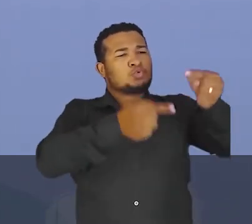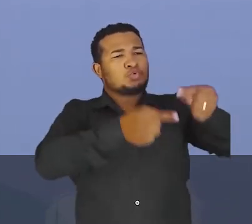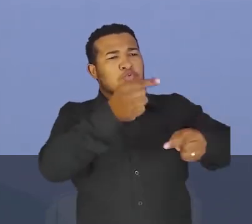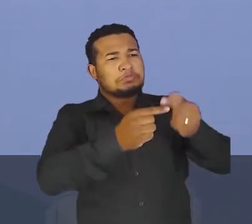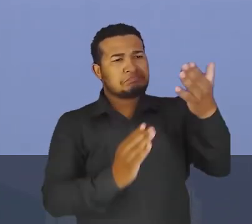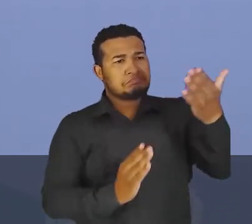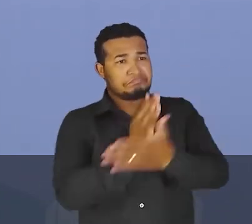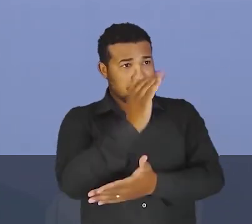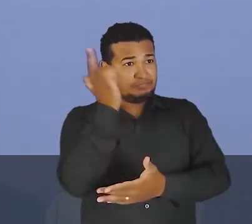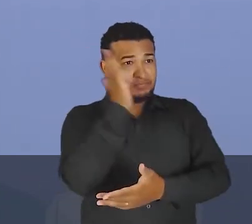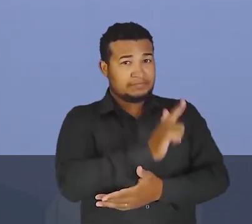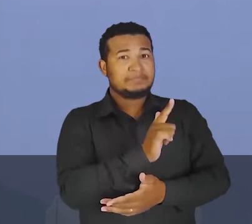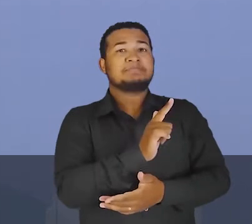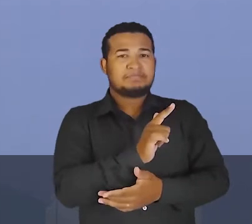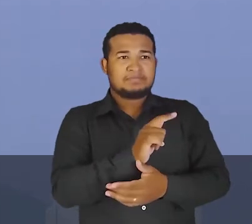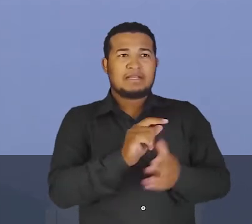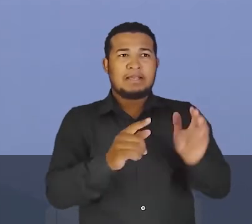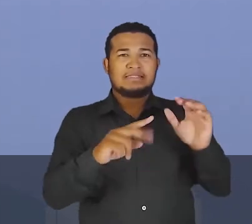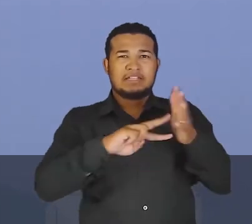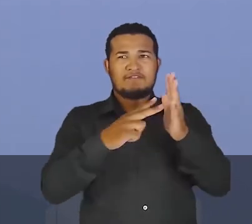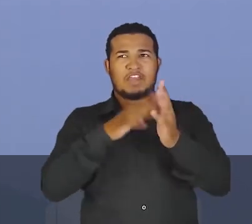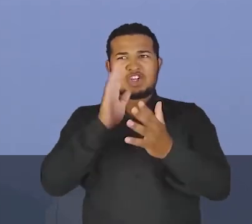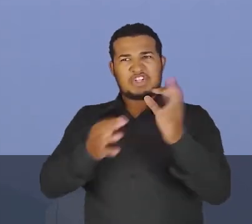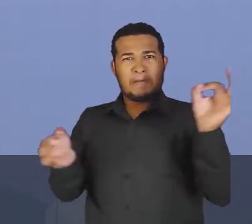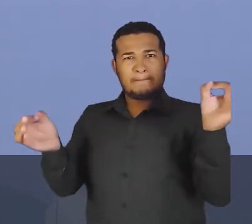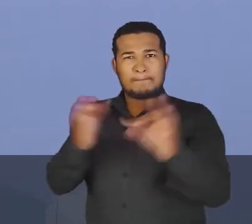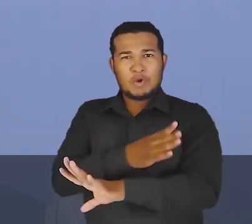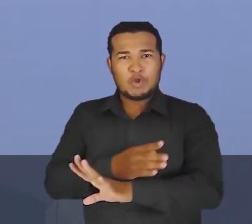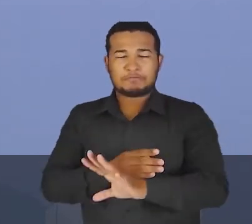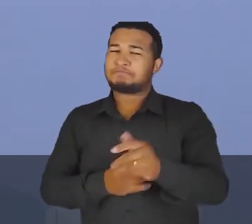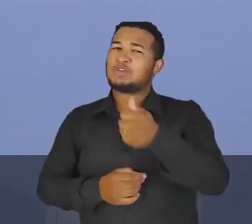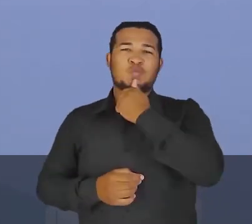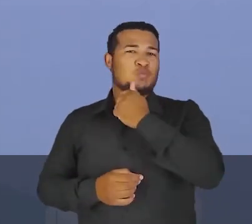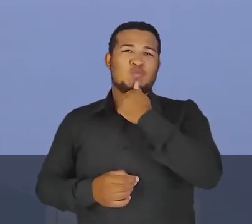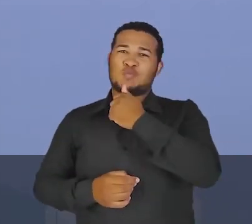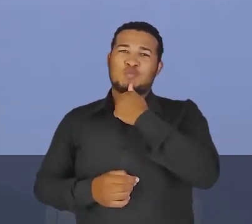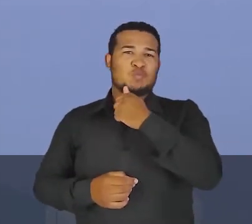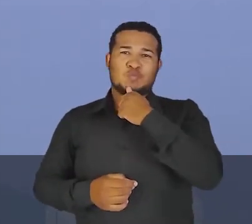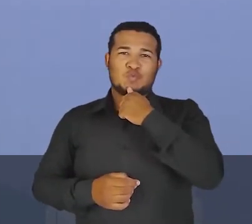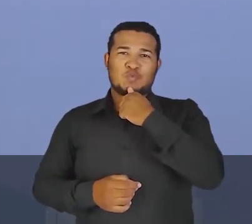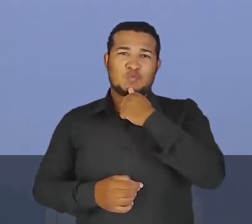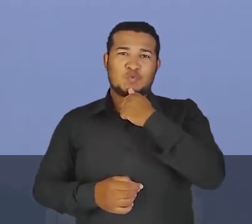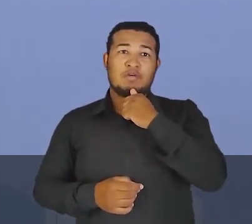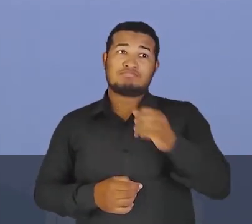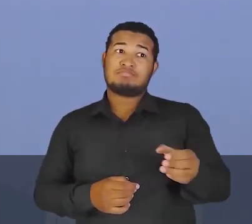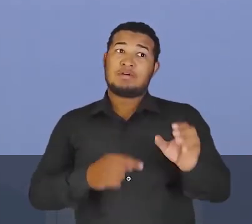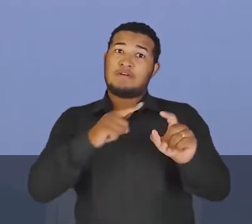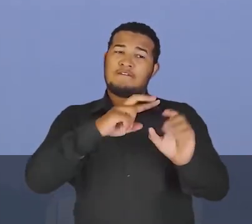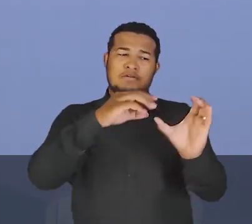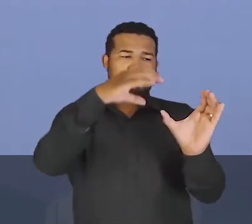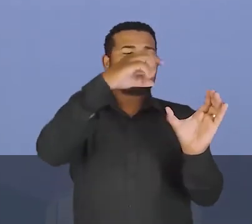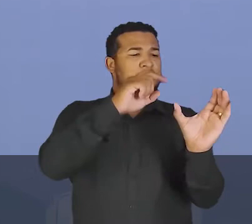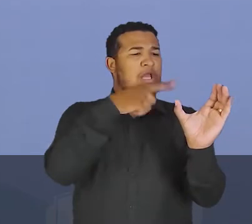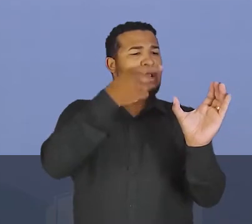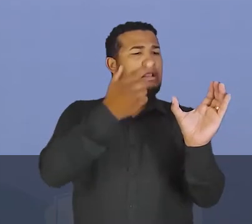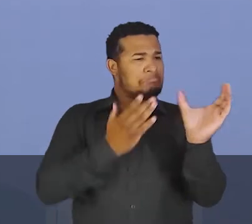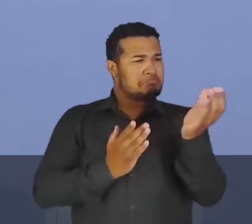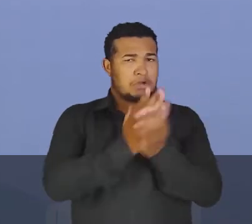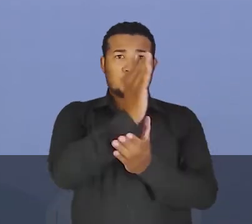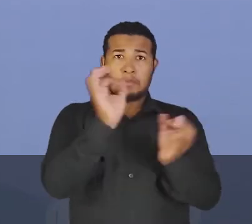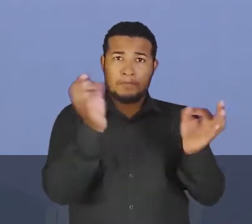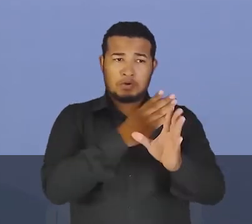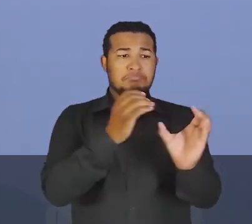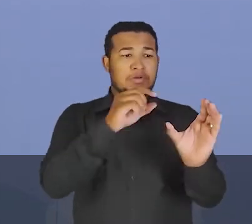for aprovada, essa lei não passa a estar valendo ali naquele momento. Essa lei vai para o Senado Federal